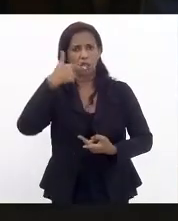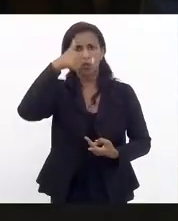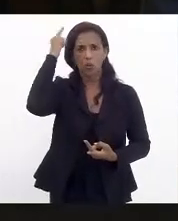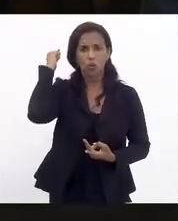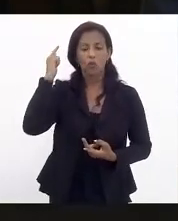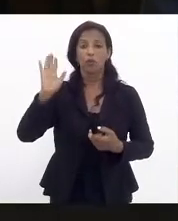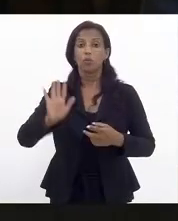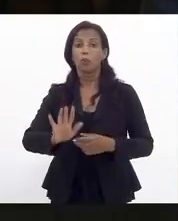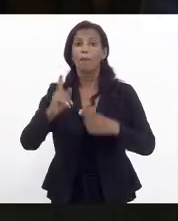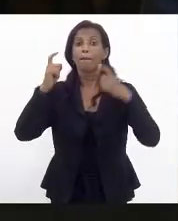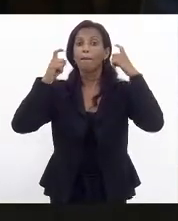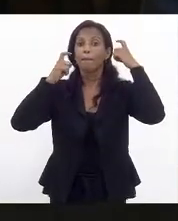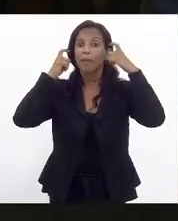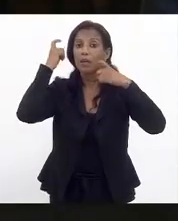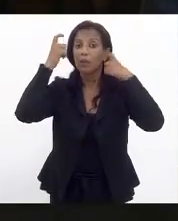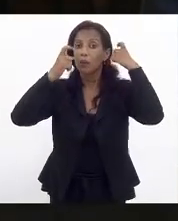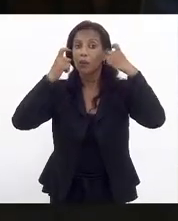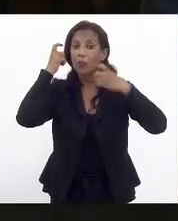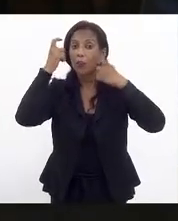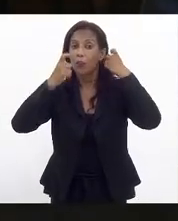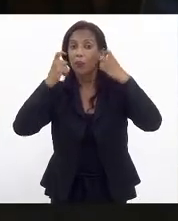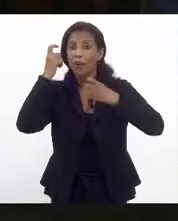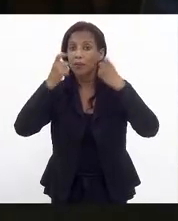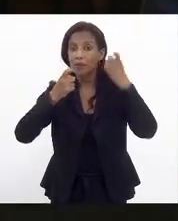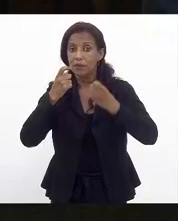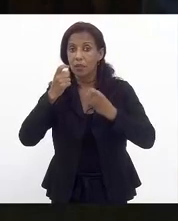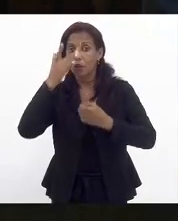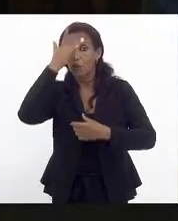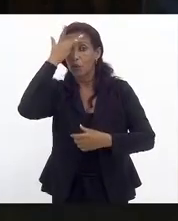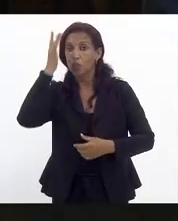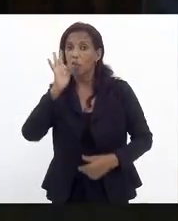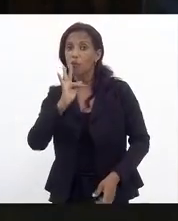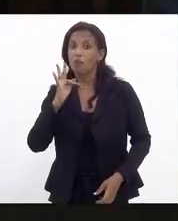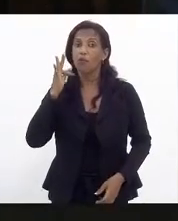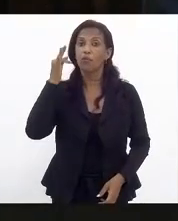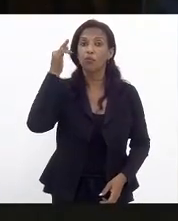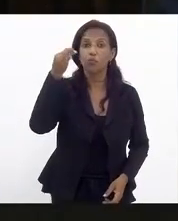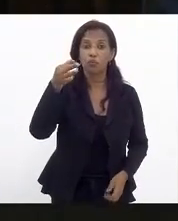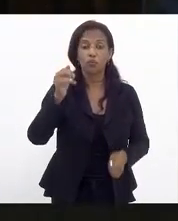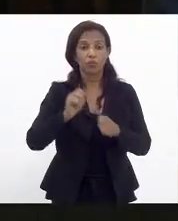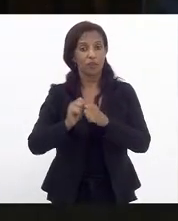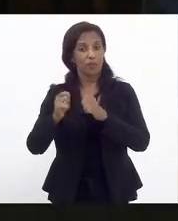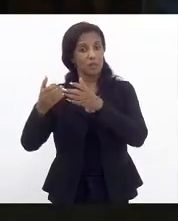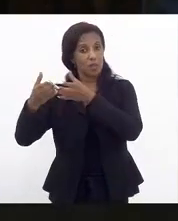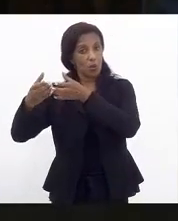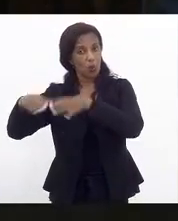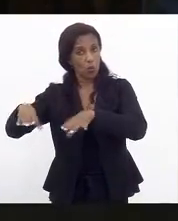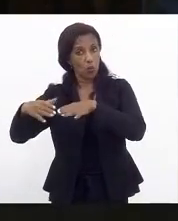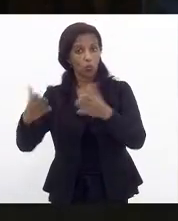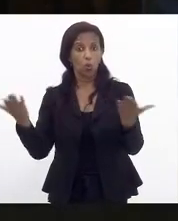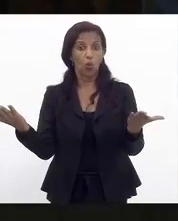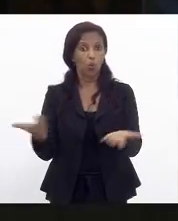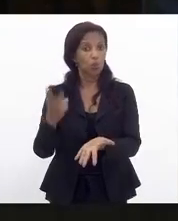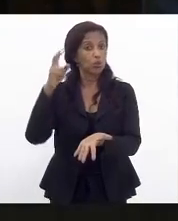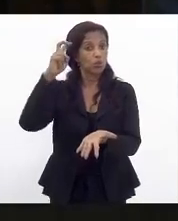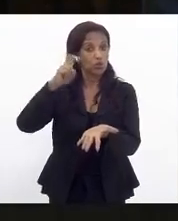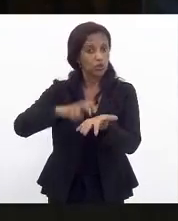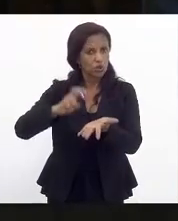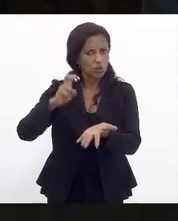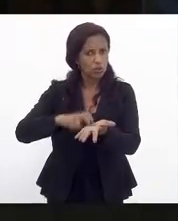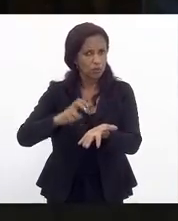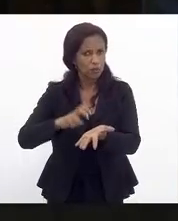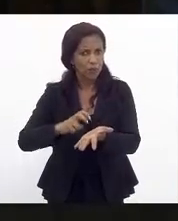Municipal uma preocupação efetiva para com os novos concursos hoje inclusive na reunião do colégio de líderes nós